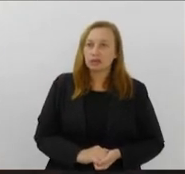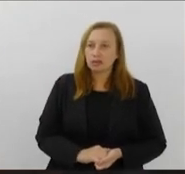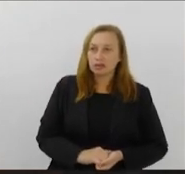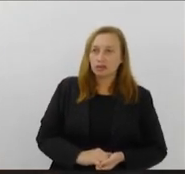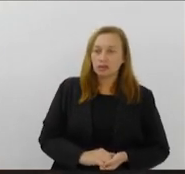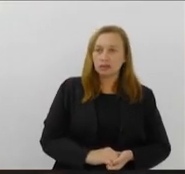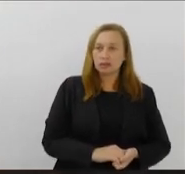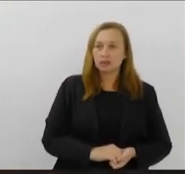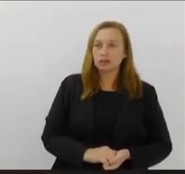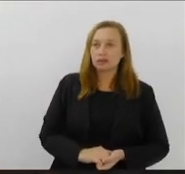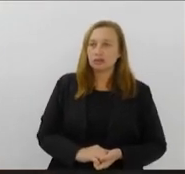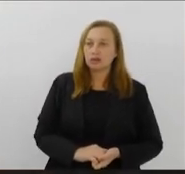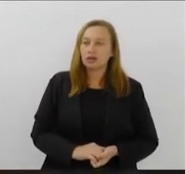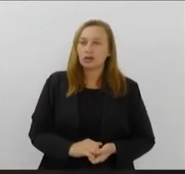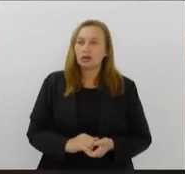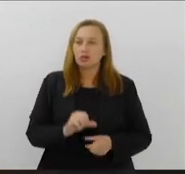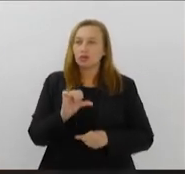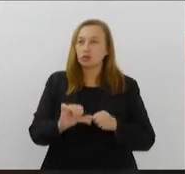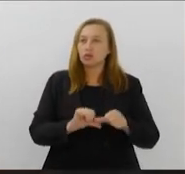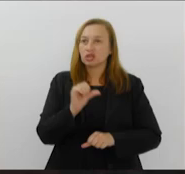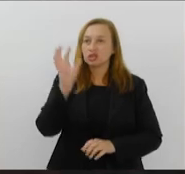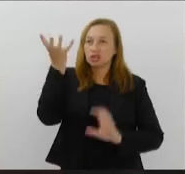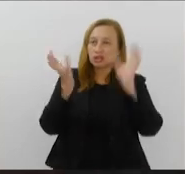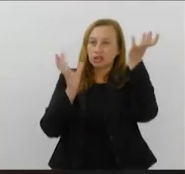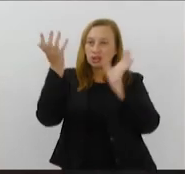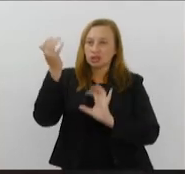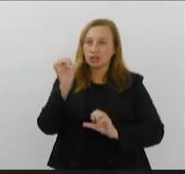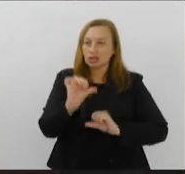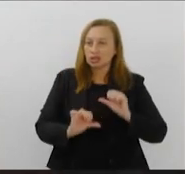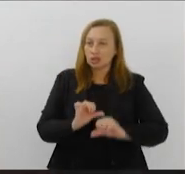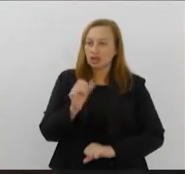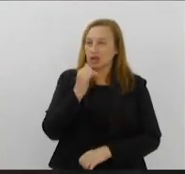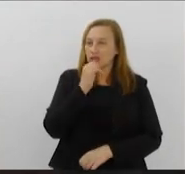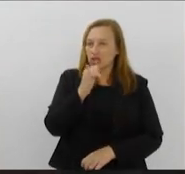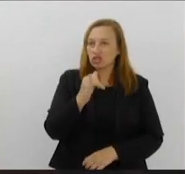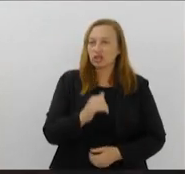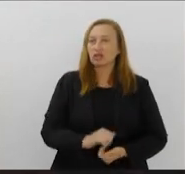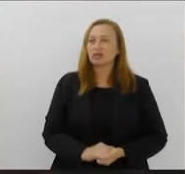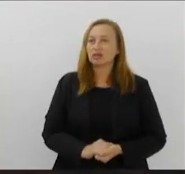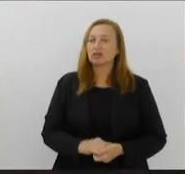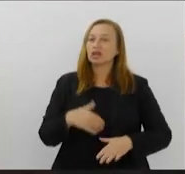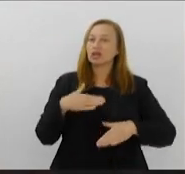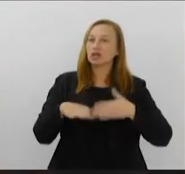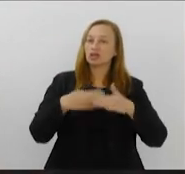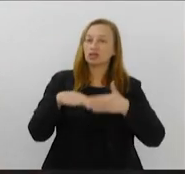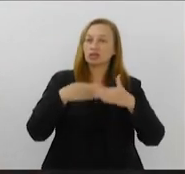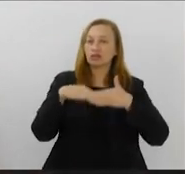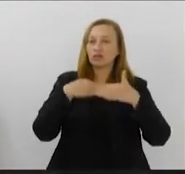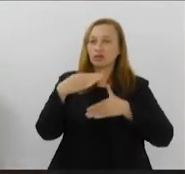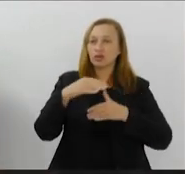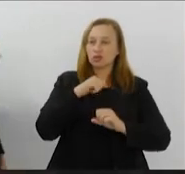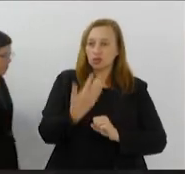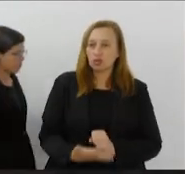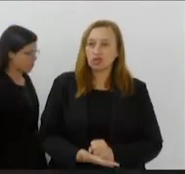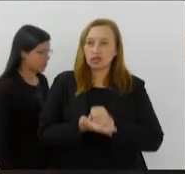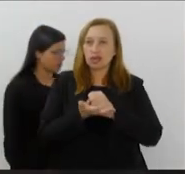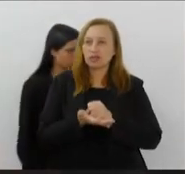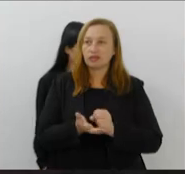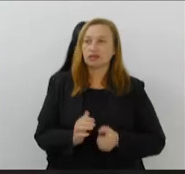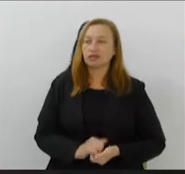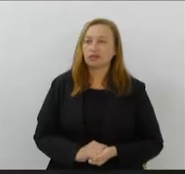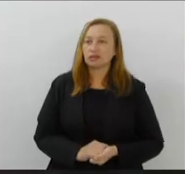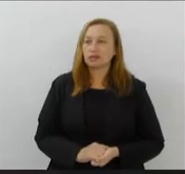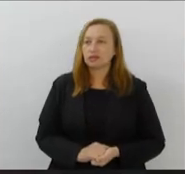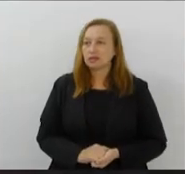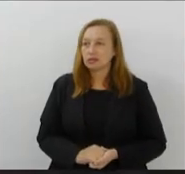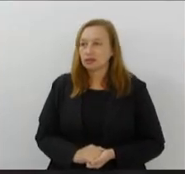mudanças climáticas, transição energética e desenvolvimento sustentável. Então,